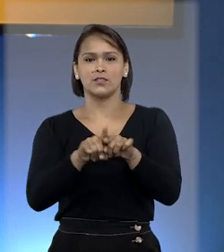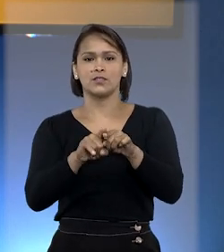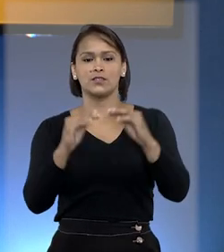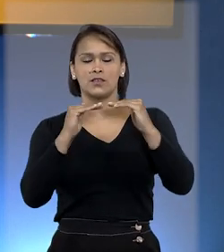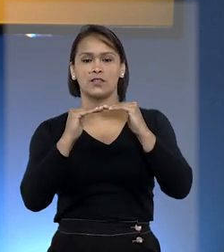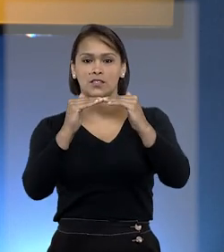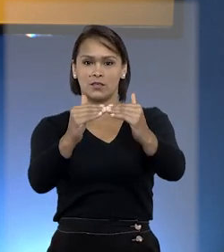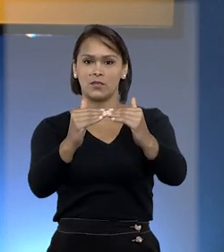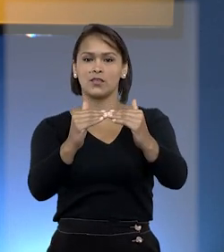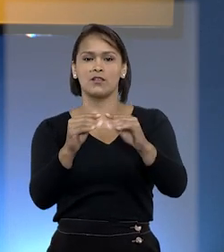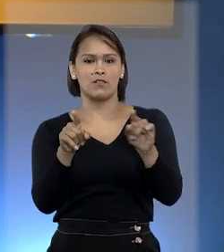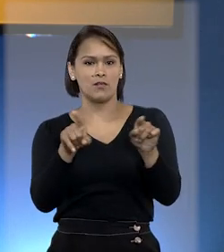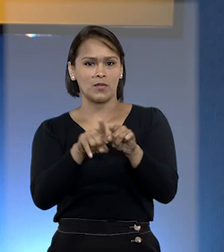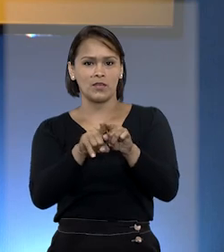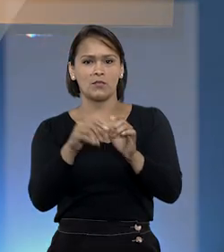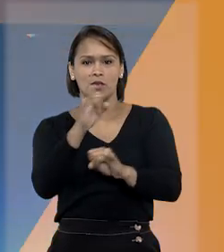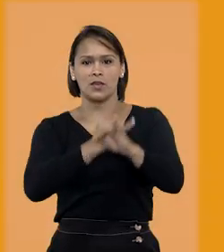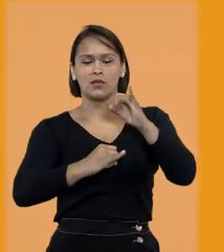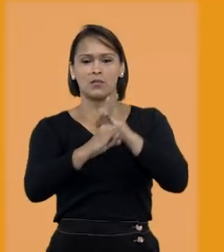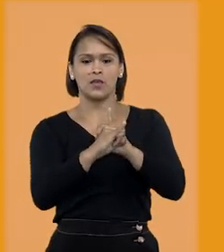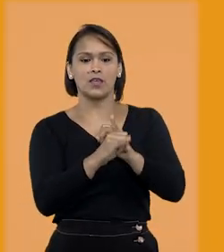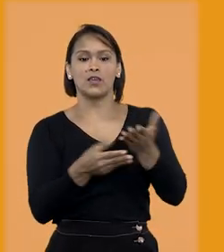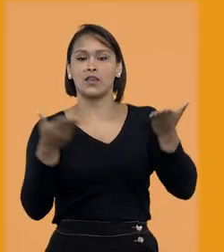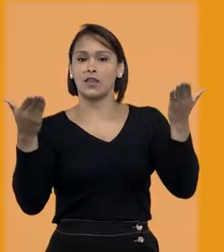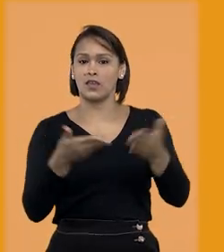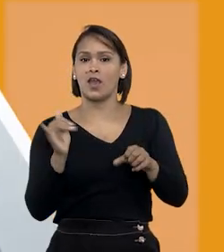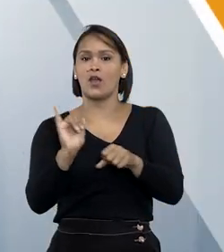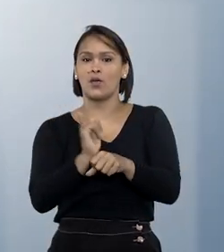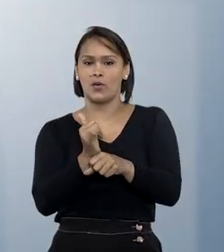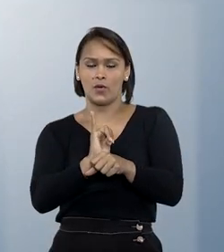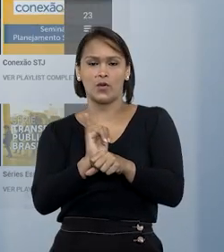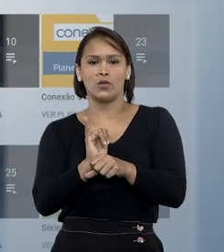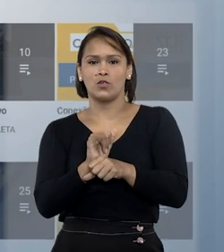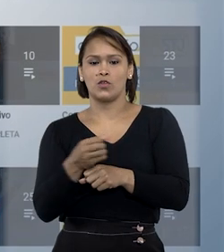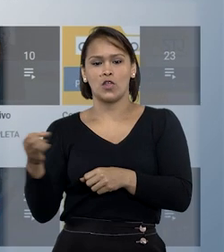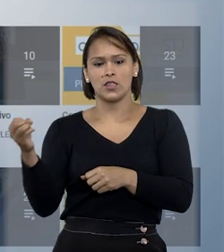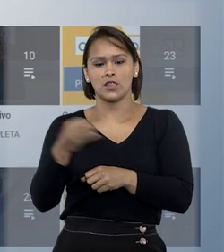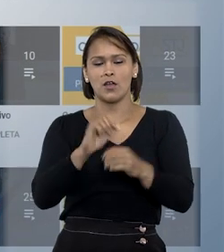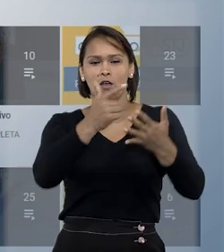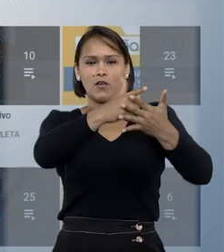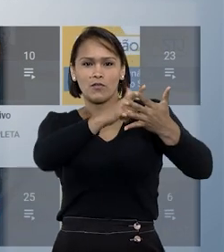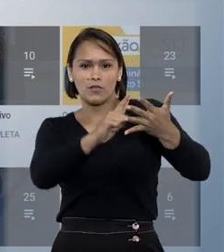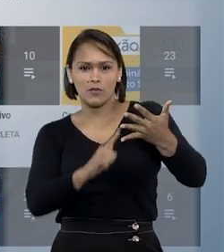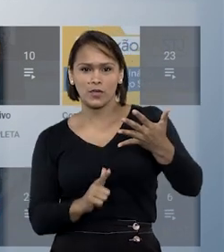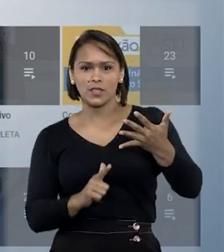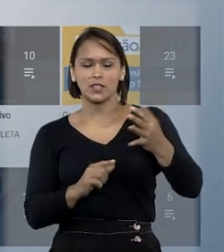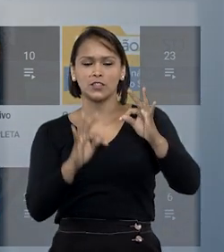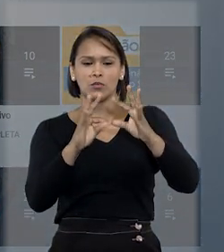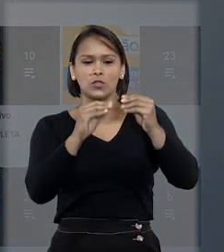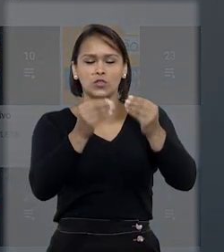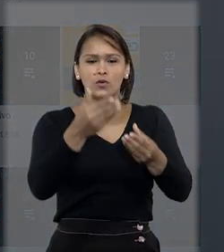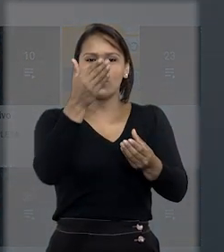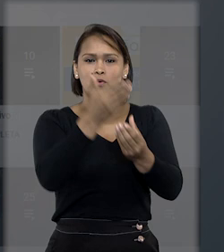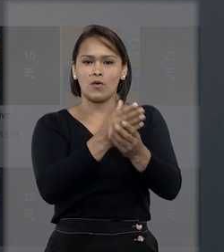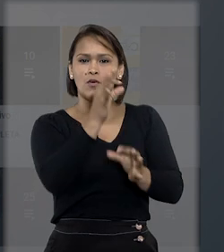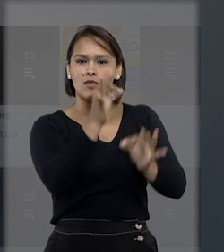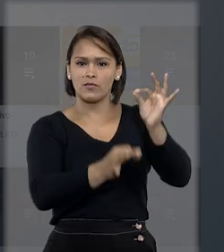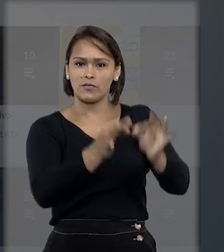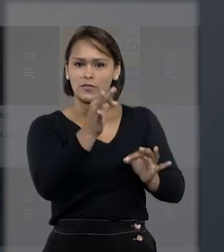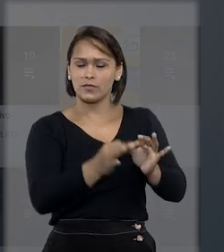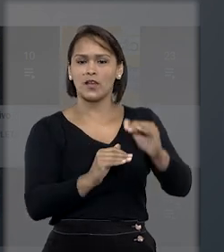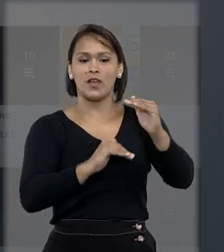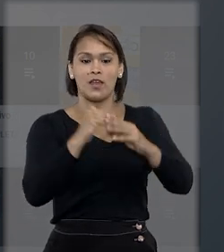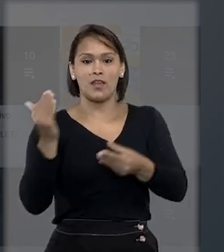e nas plataformas de streaming e o nosso canal no YouTube ganhou uma nova playlist sobre precedentes